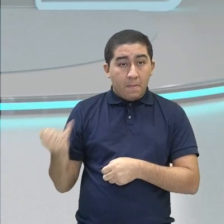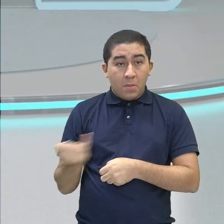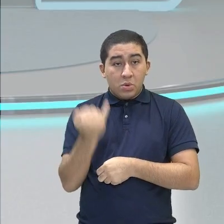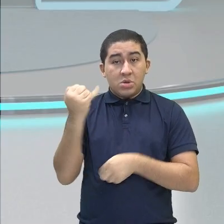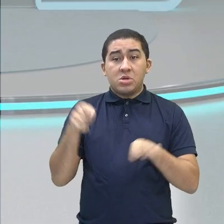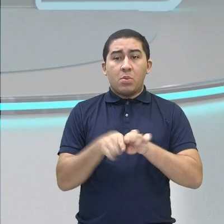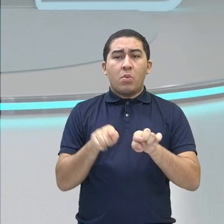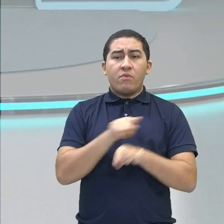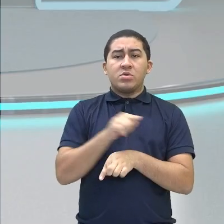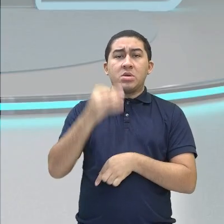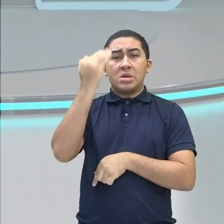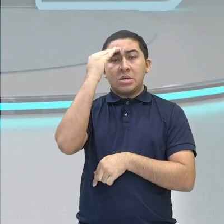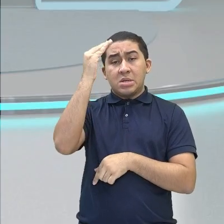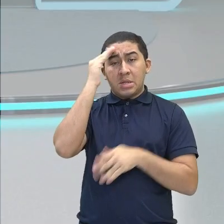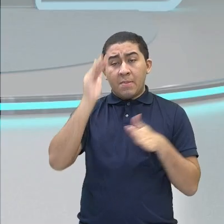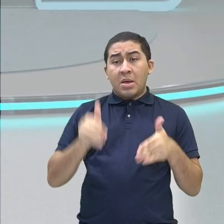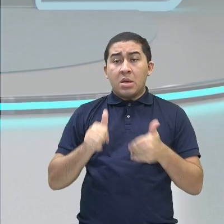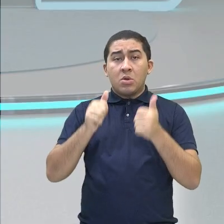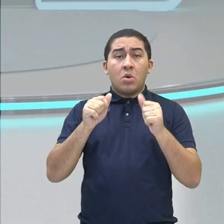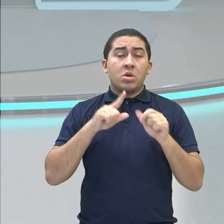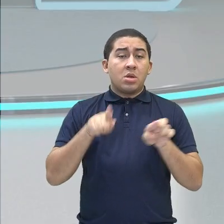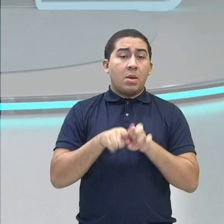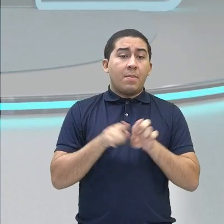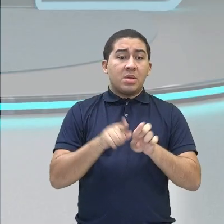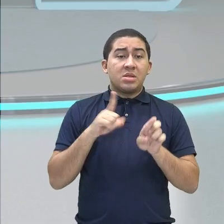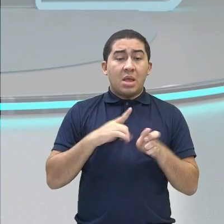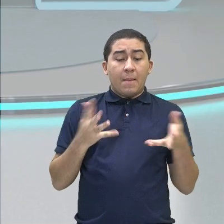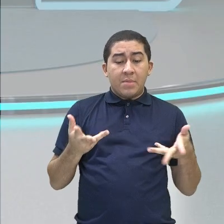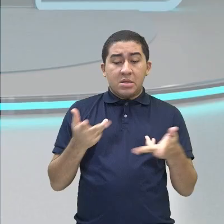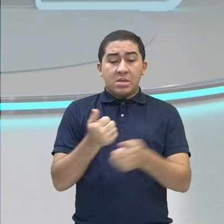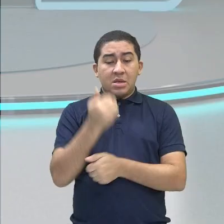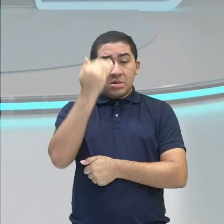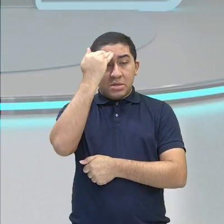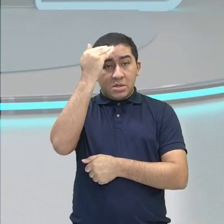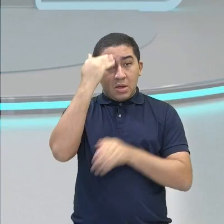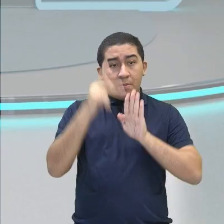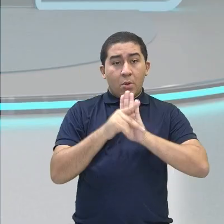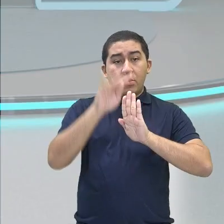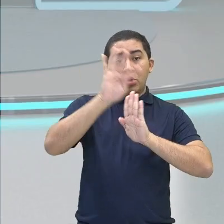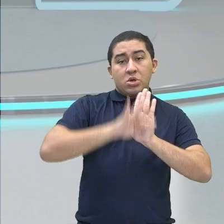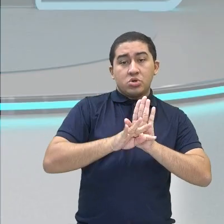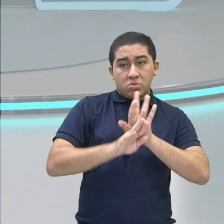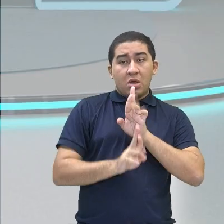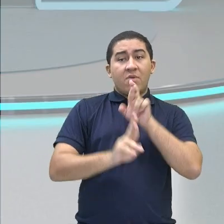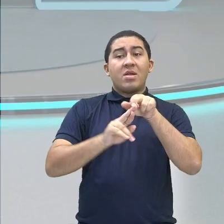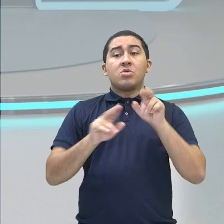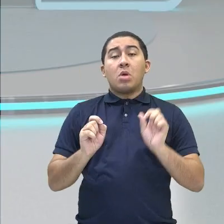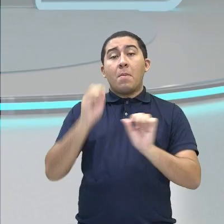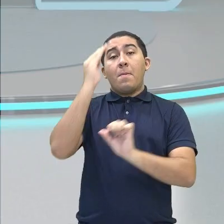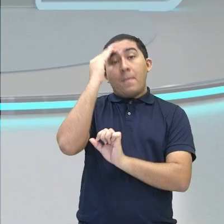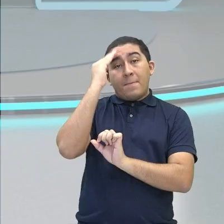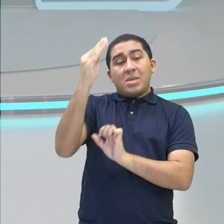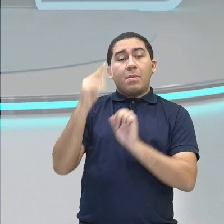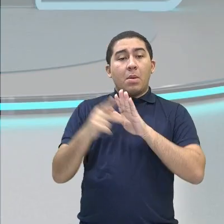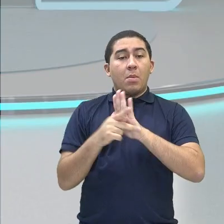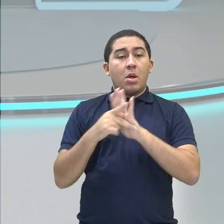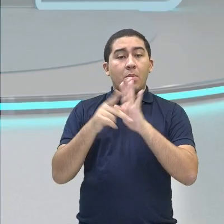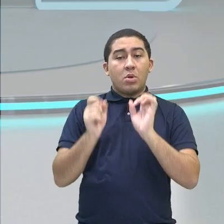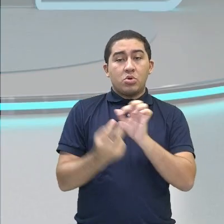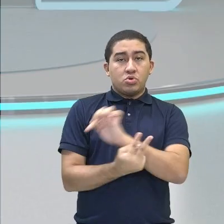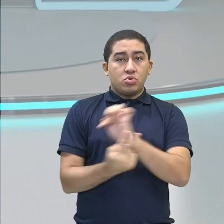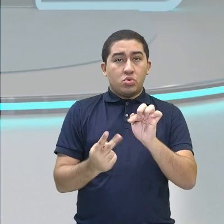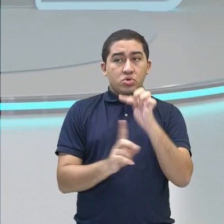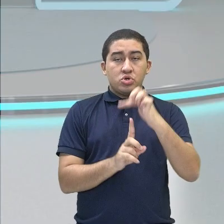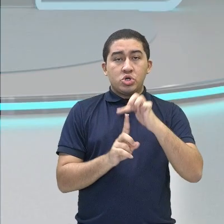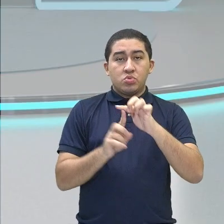você compreender, desenvolver a sua habilidade de interpretação e compreensão textual, especialmente nesses dois tipos